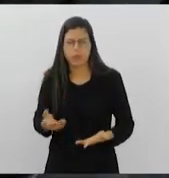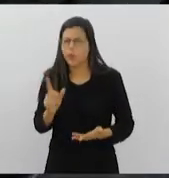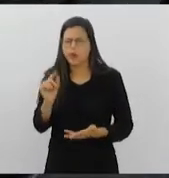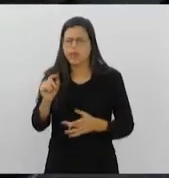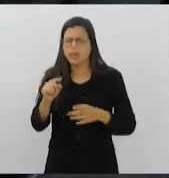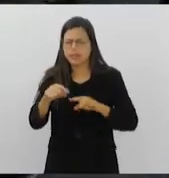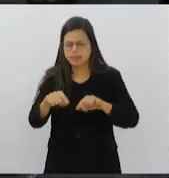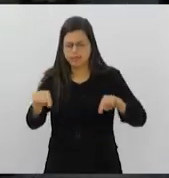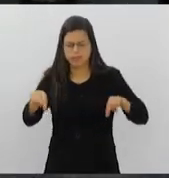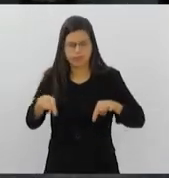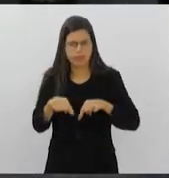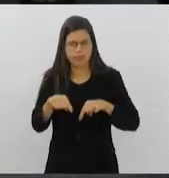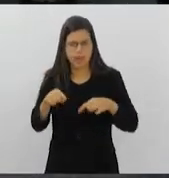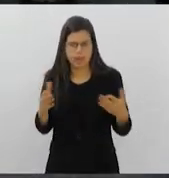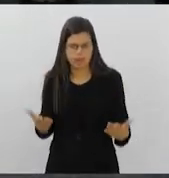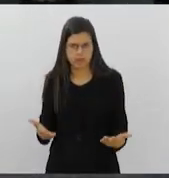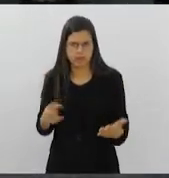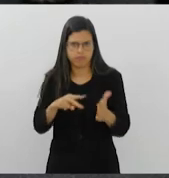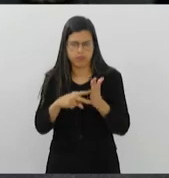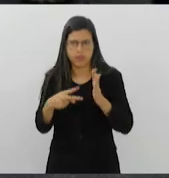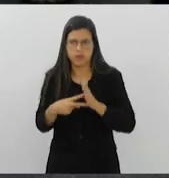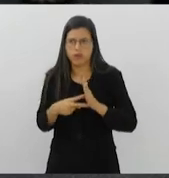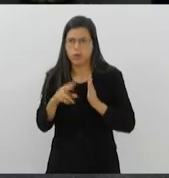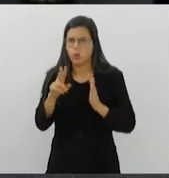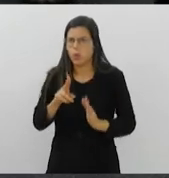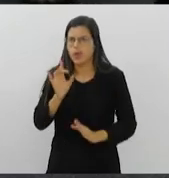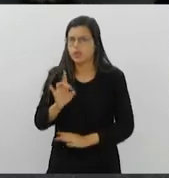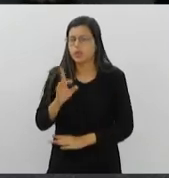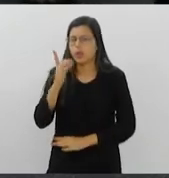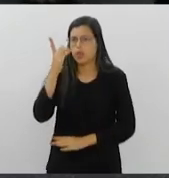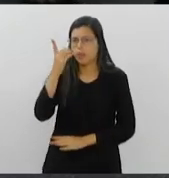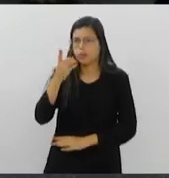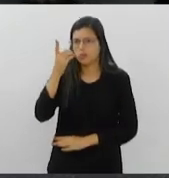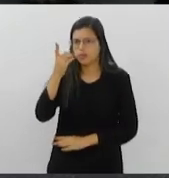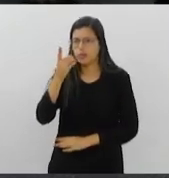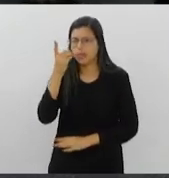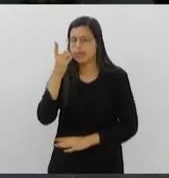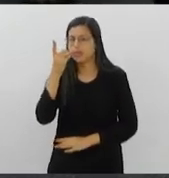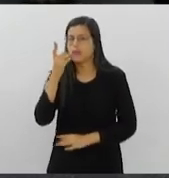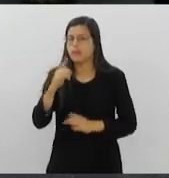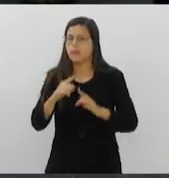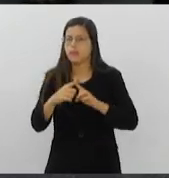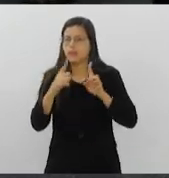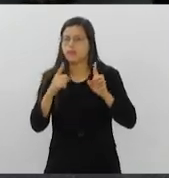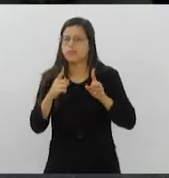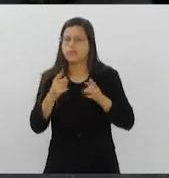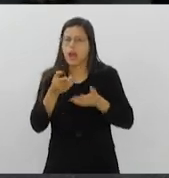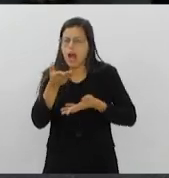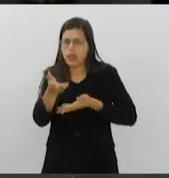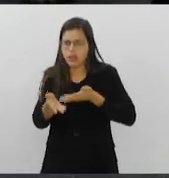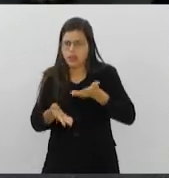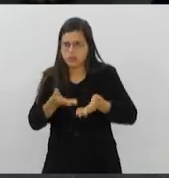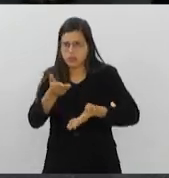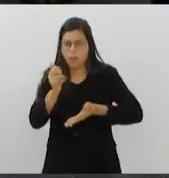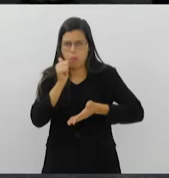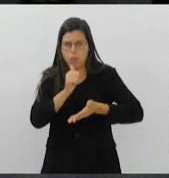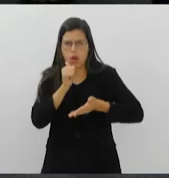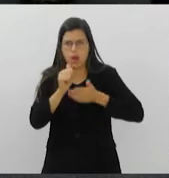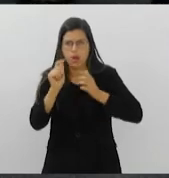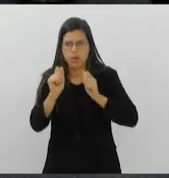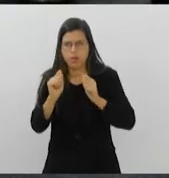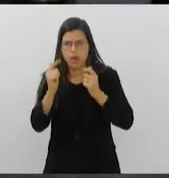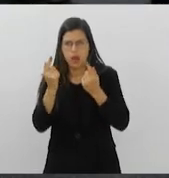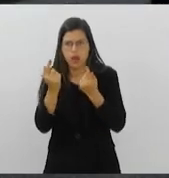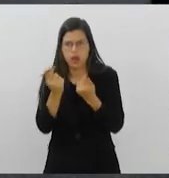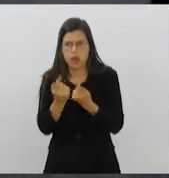uma sala que não é somente para os deputados, mas é uma sala para atender as mulheres da Assembleia Legislativa, ou as pessoas